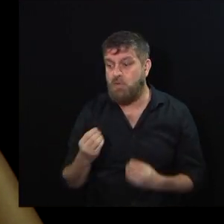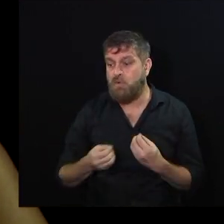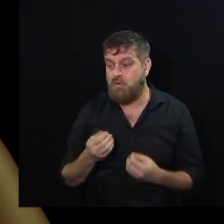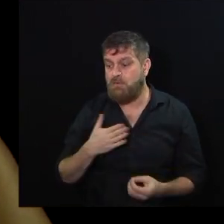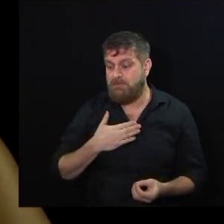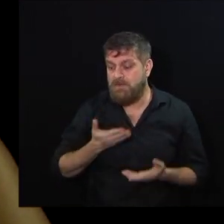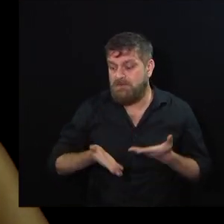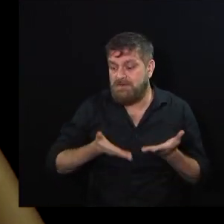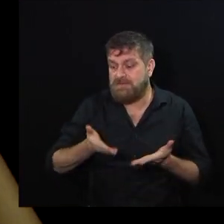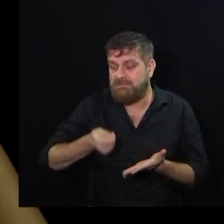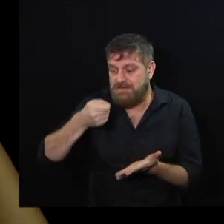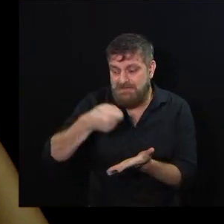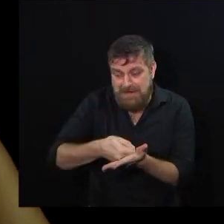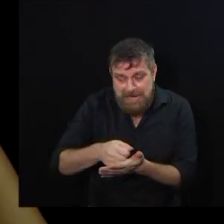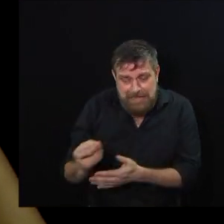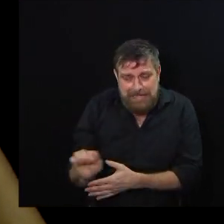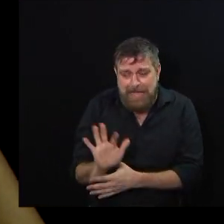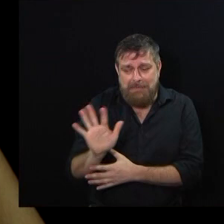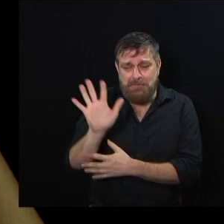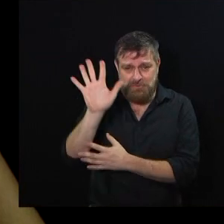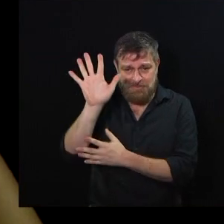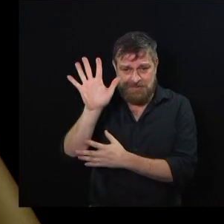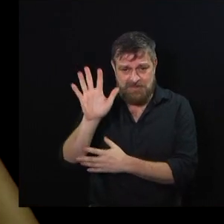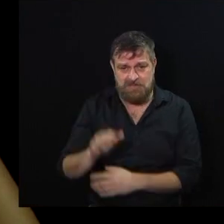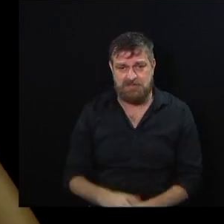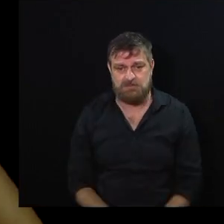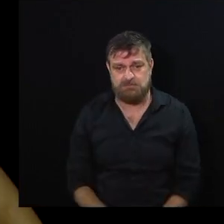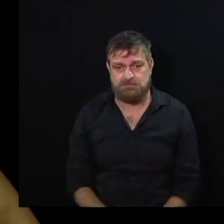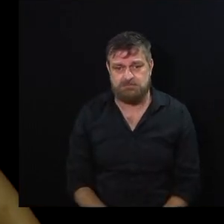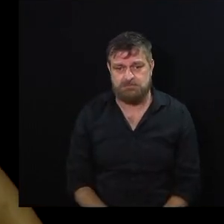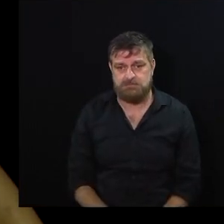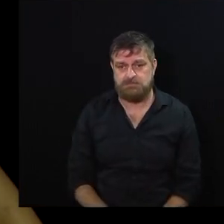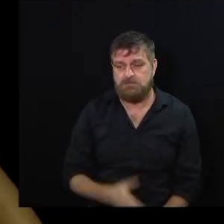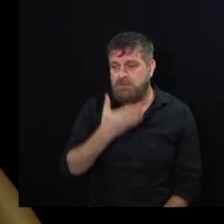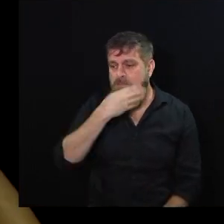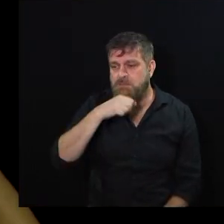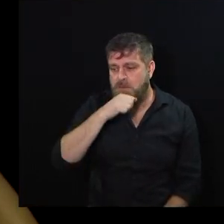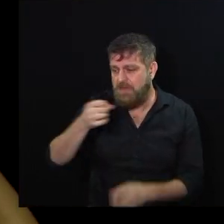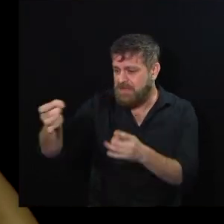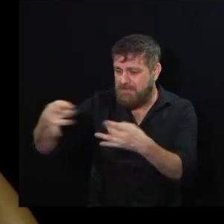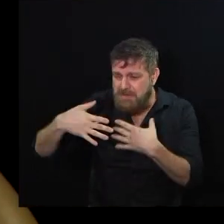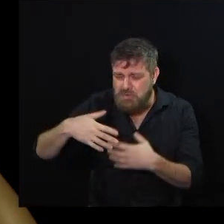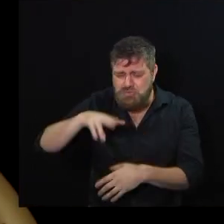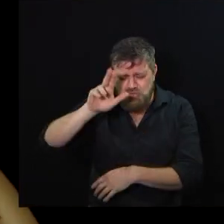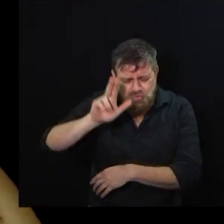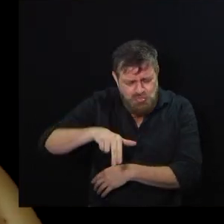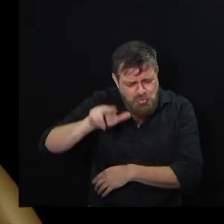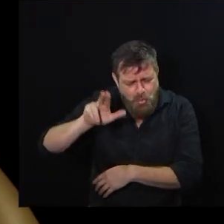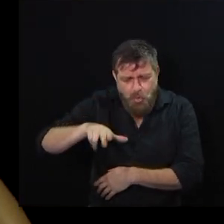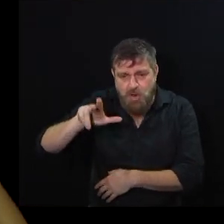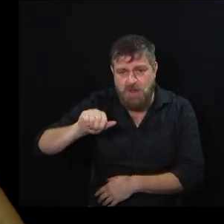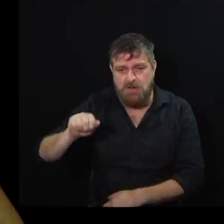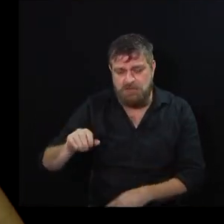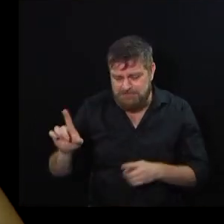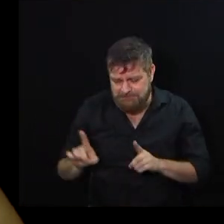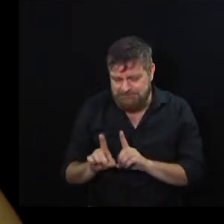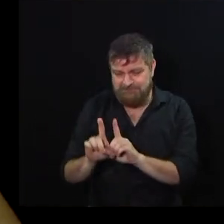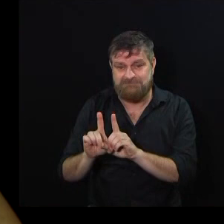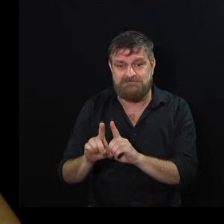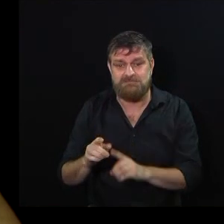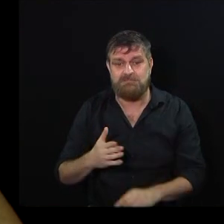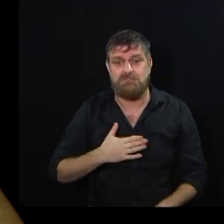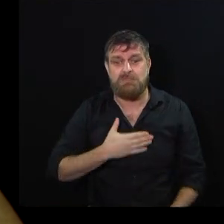caro, ele não me deixou o meu pai, meu marido, ele